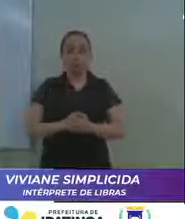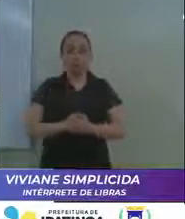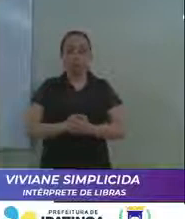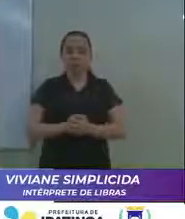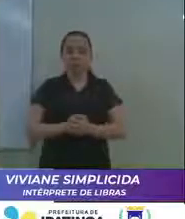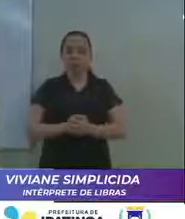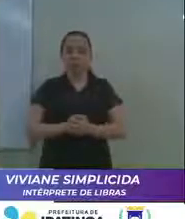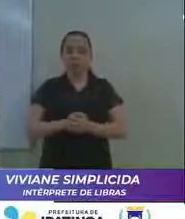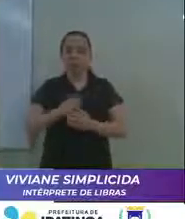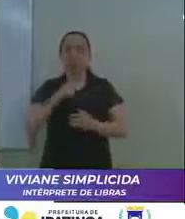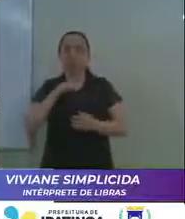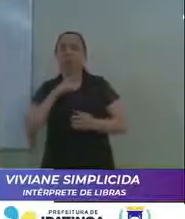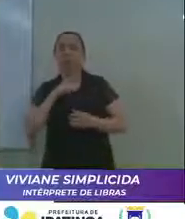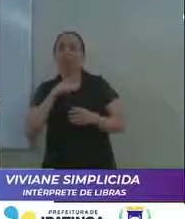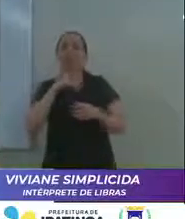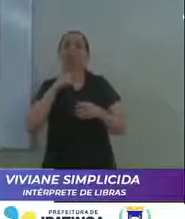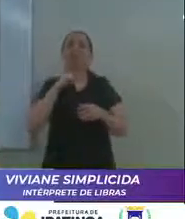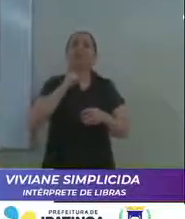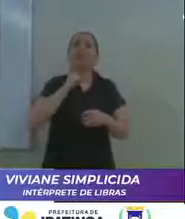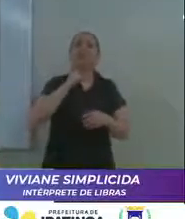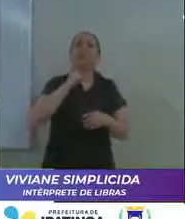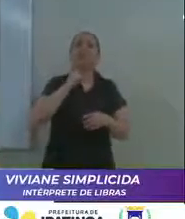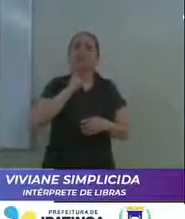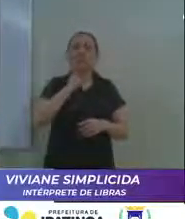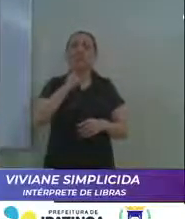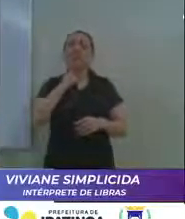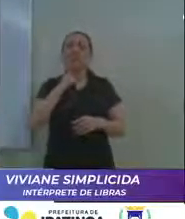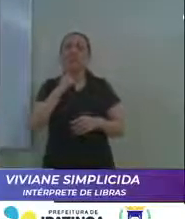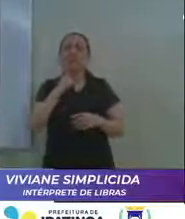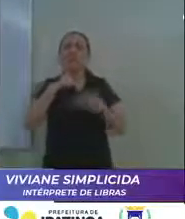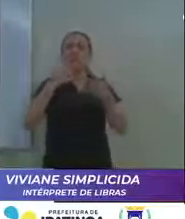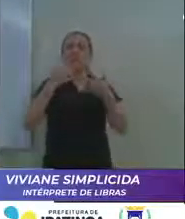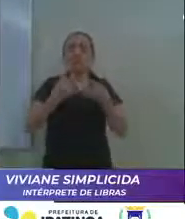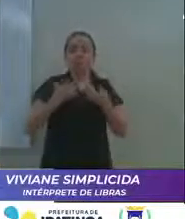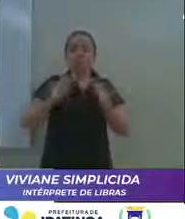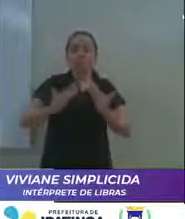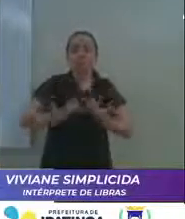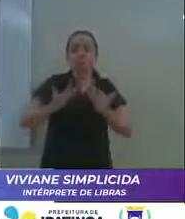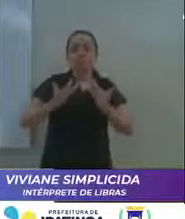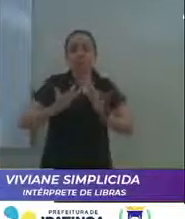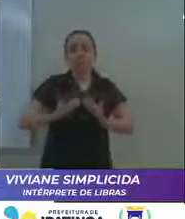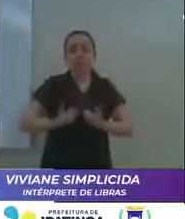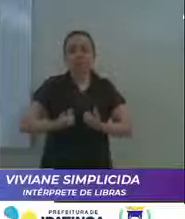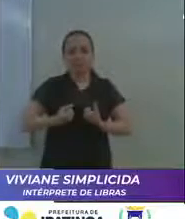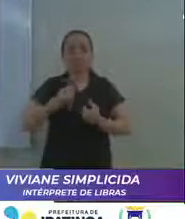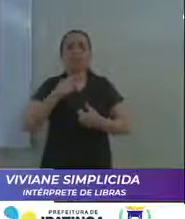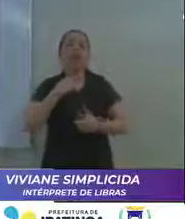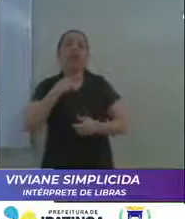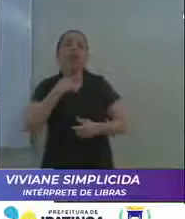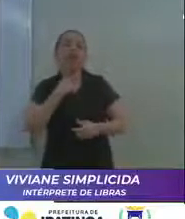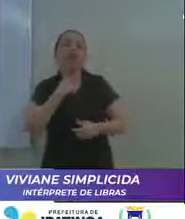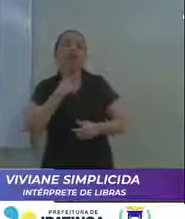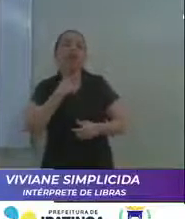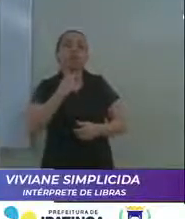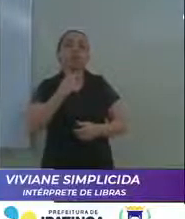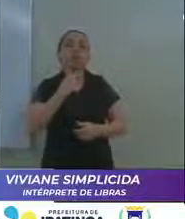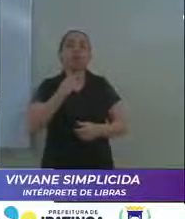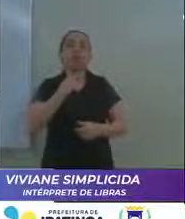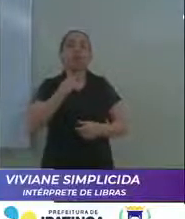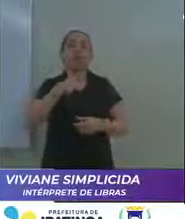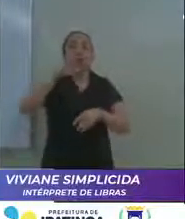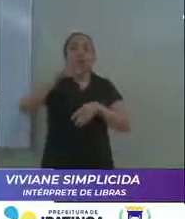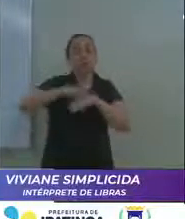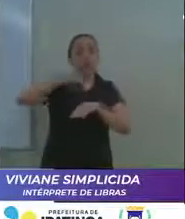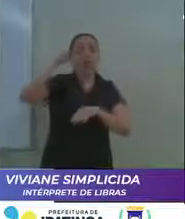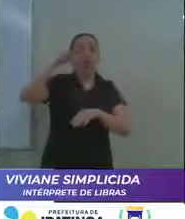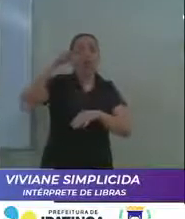uma disfonia hiperfuncional, é uma sobrecarga. Eu estou utilizando o meu sistema fonatório mais do